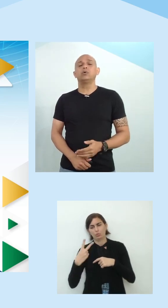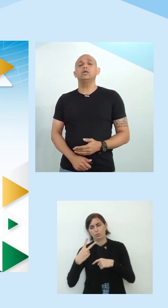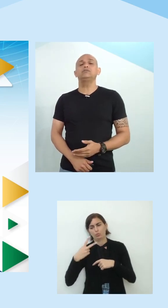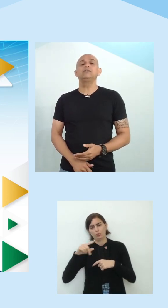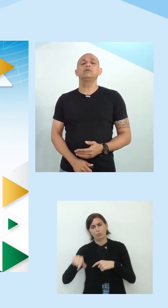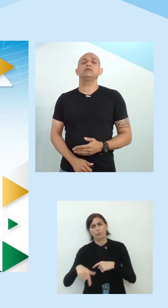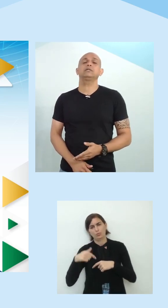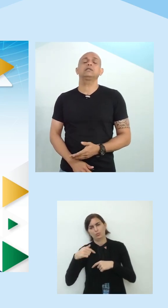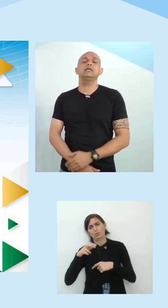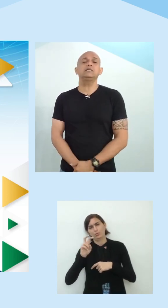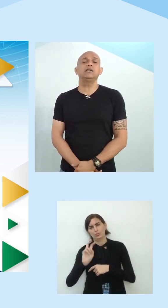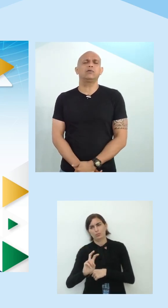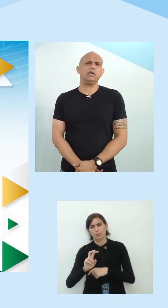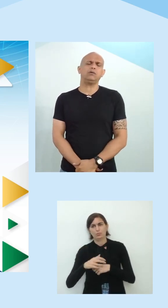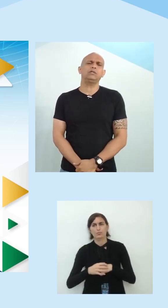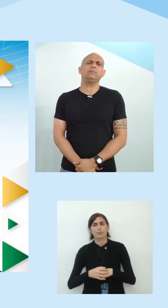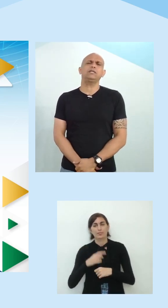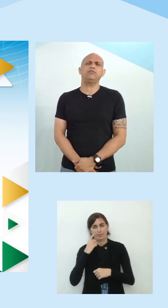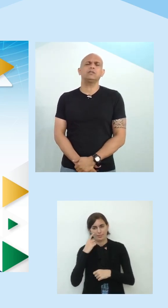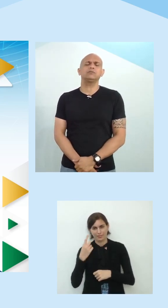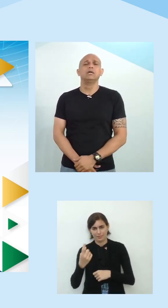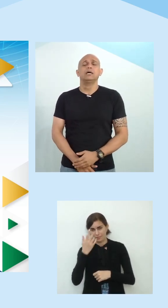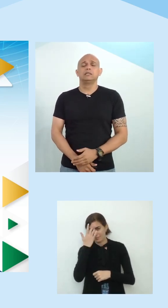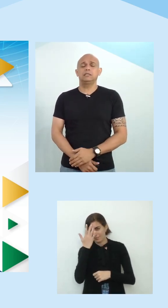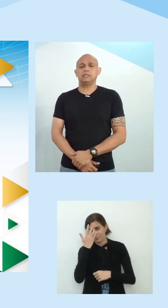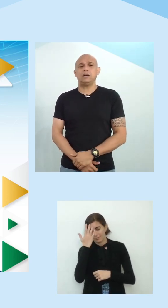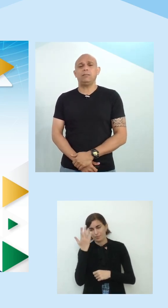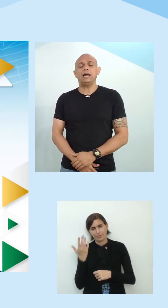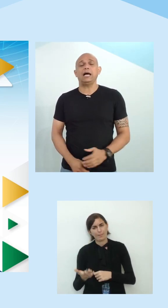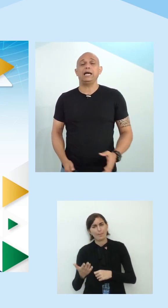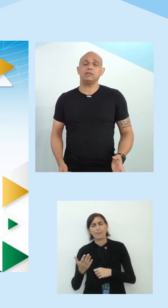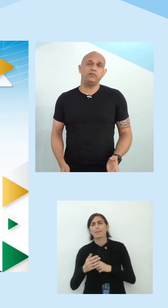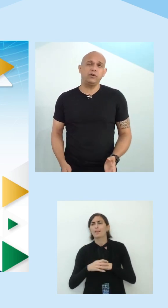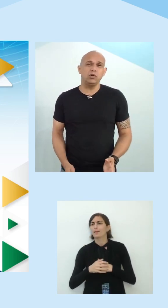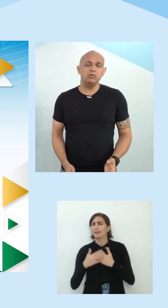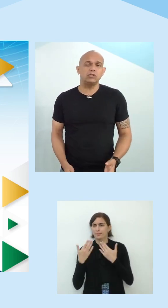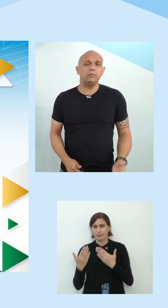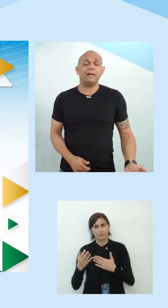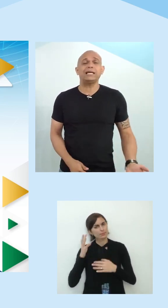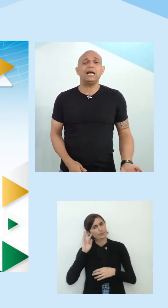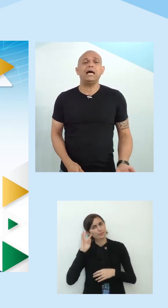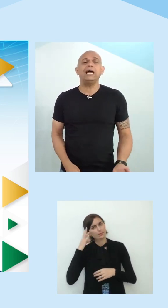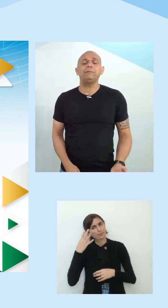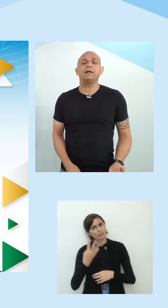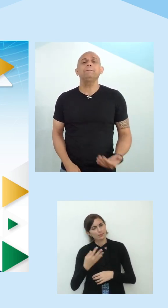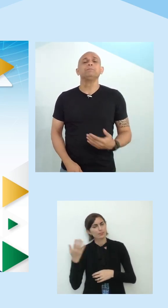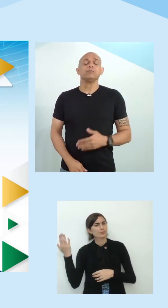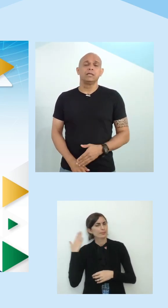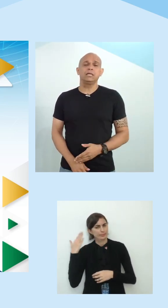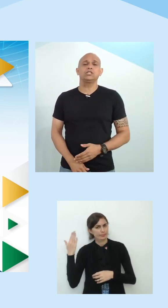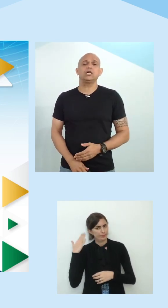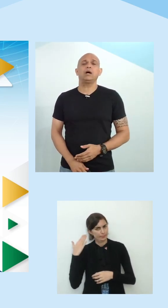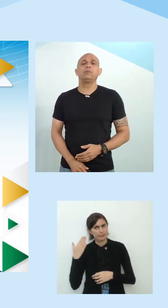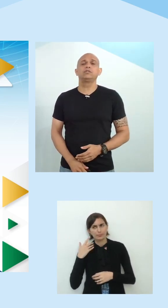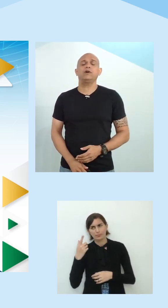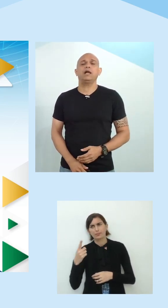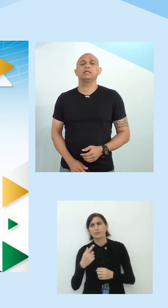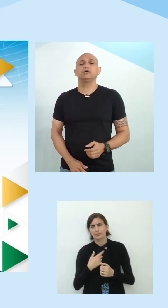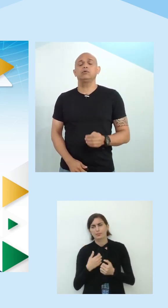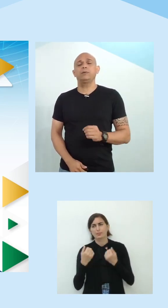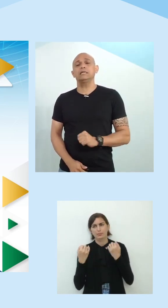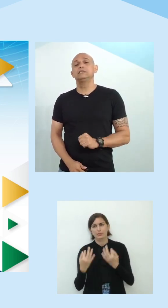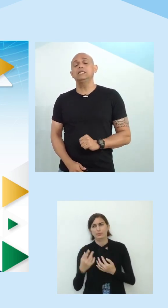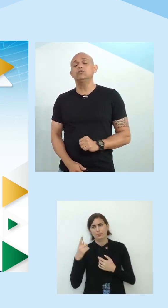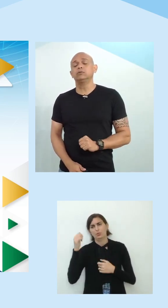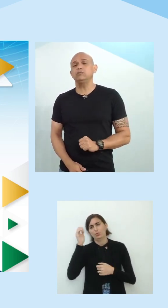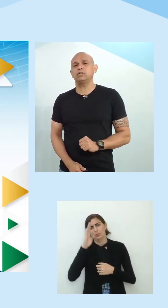com 2,75. Olha a coisa mais fácil de se trabalhar. Essa foi a solução para aquela época que a gente acabou de falar. Então,